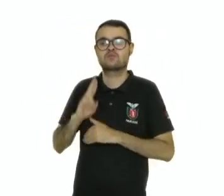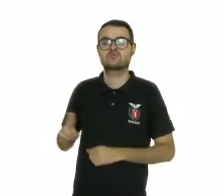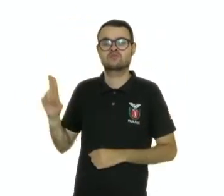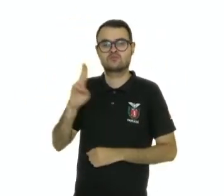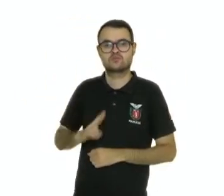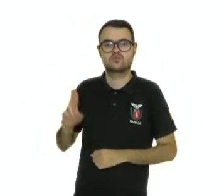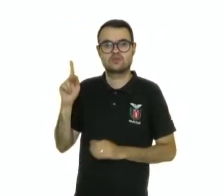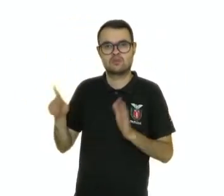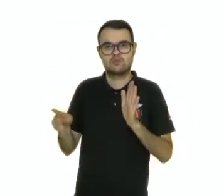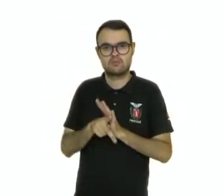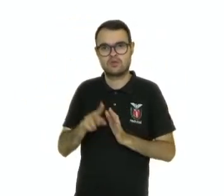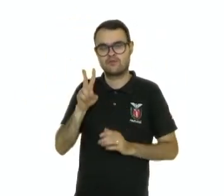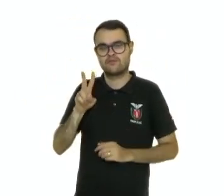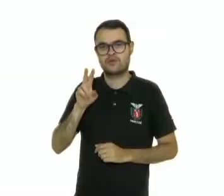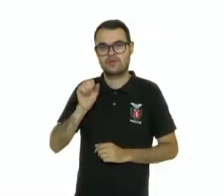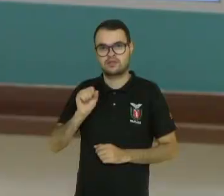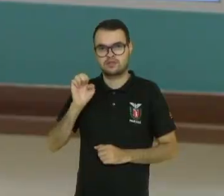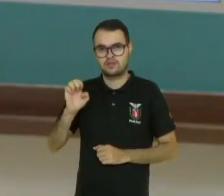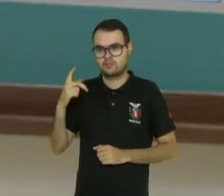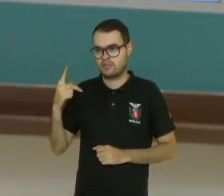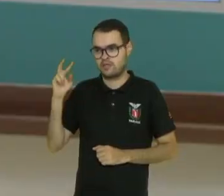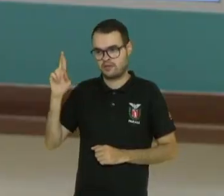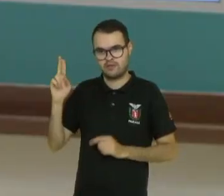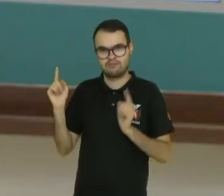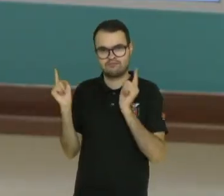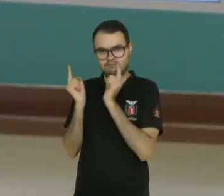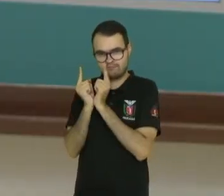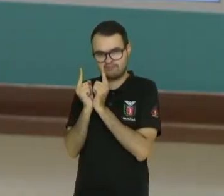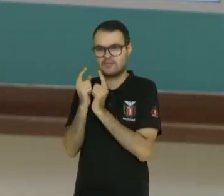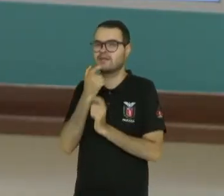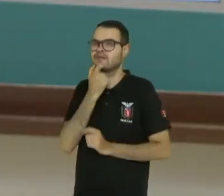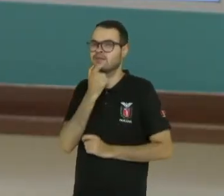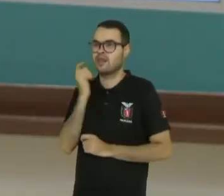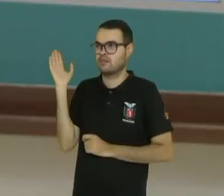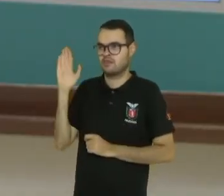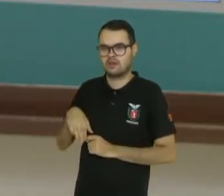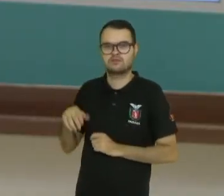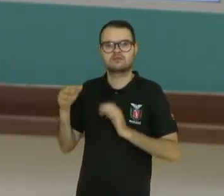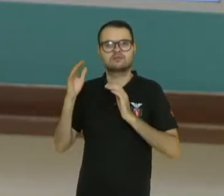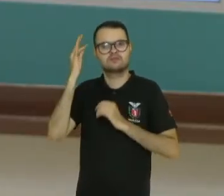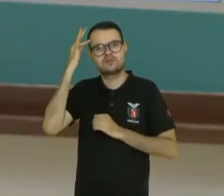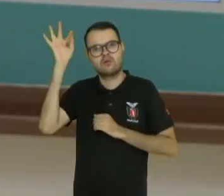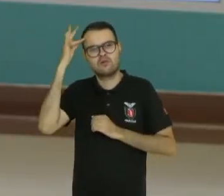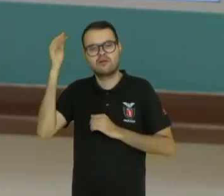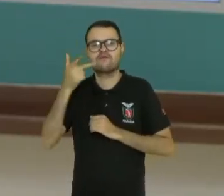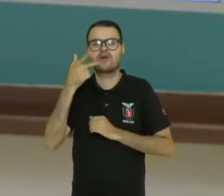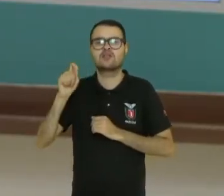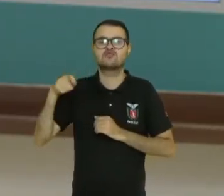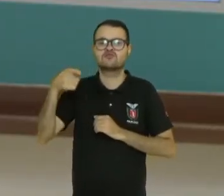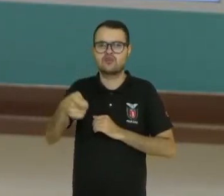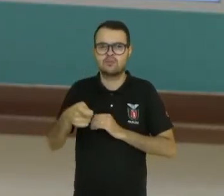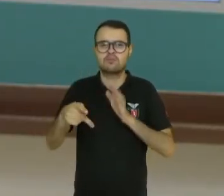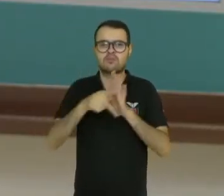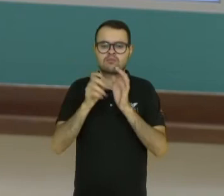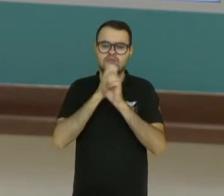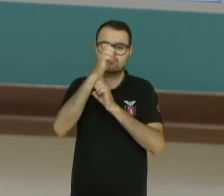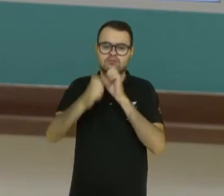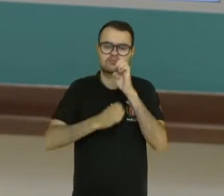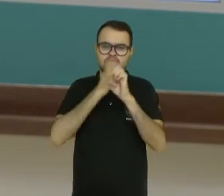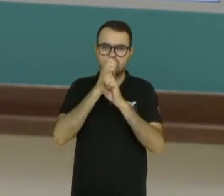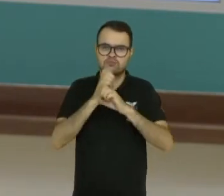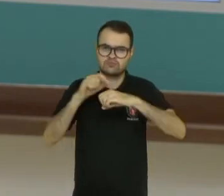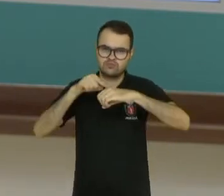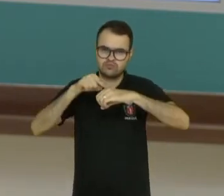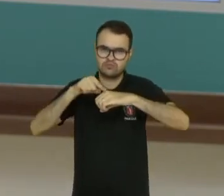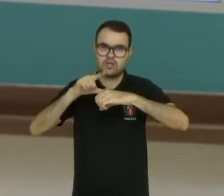em inglês VSEPR, ou VESPER. Então, ela vai falar sobre os pares eletrônicos. Se o átomo central